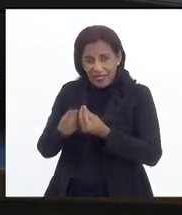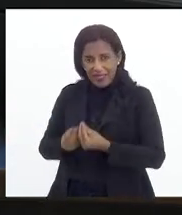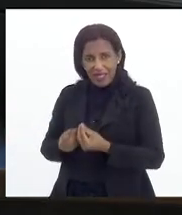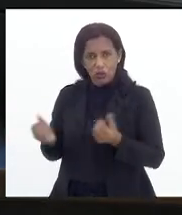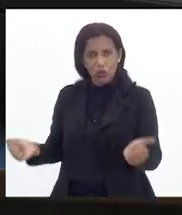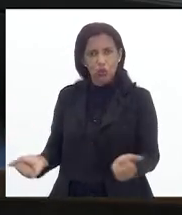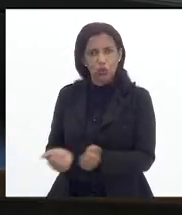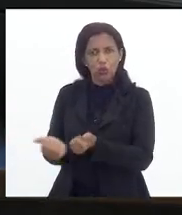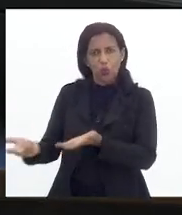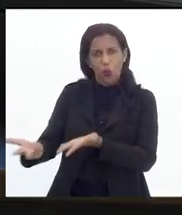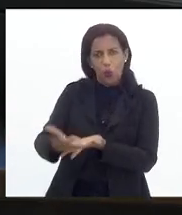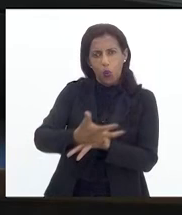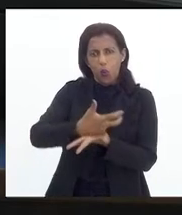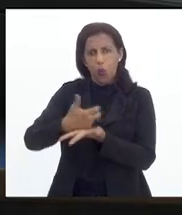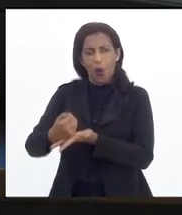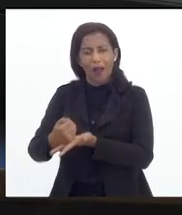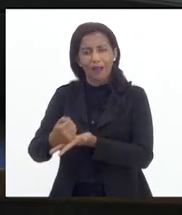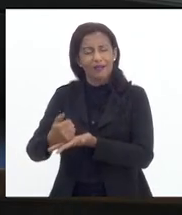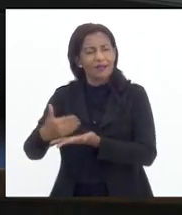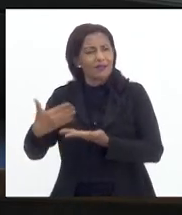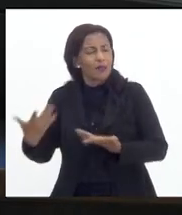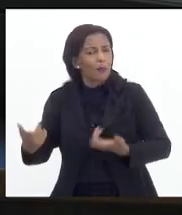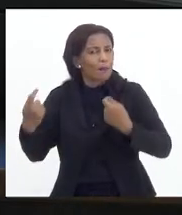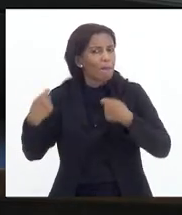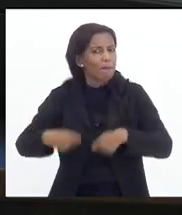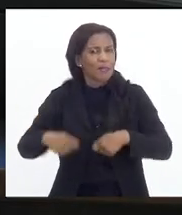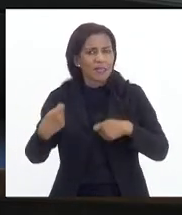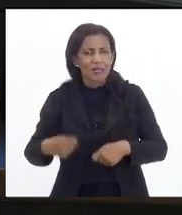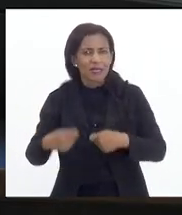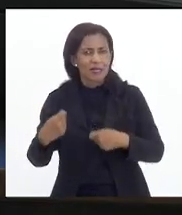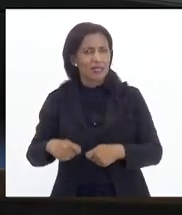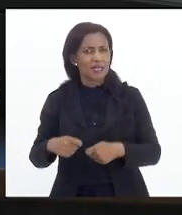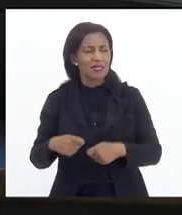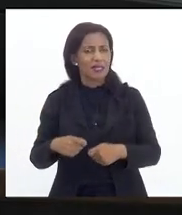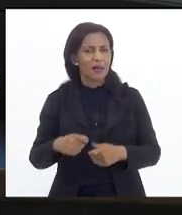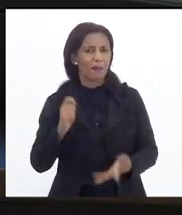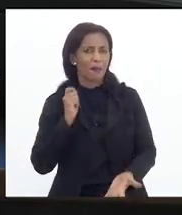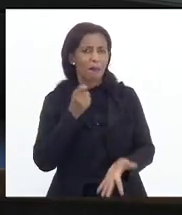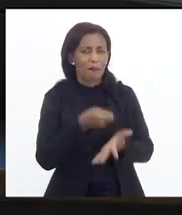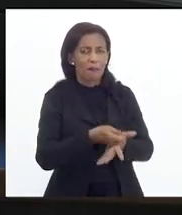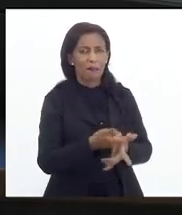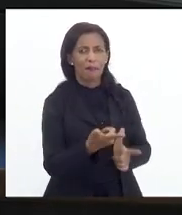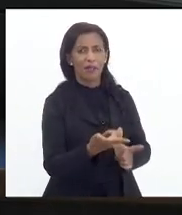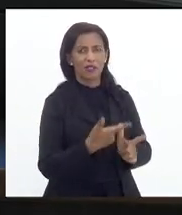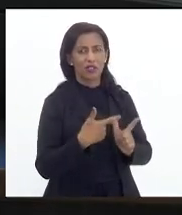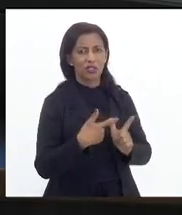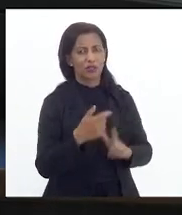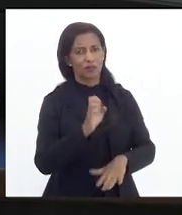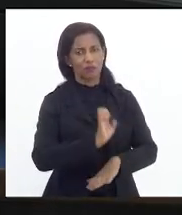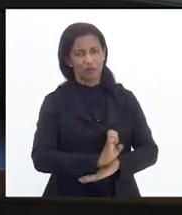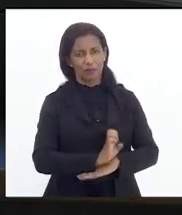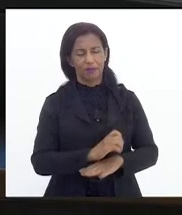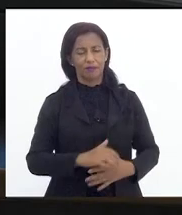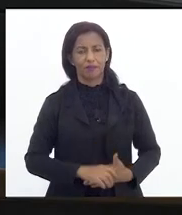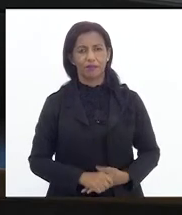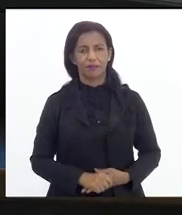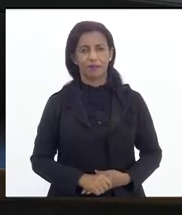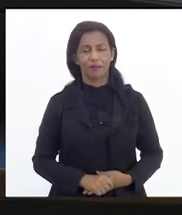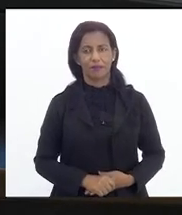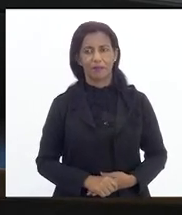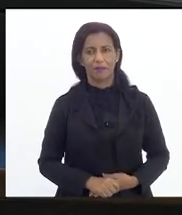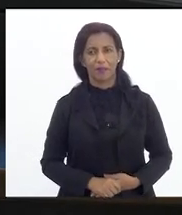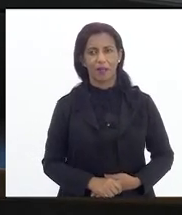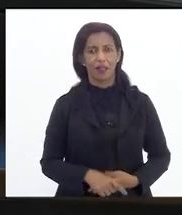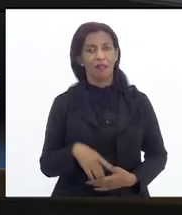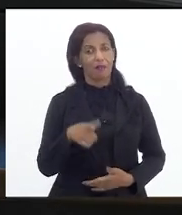consigo arrecadação tão necessária para que a gente possa cobrir as despesas aqui do Estado então a